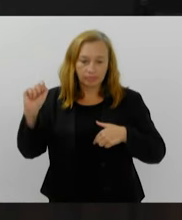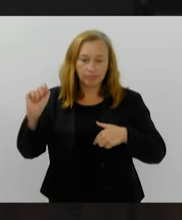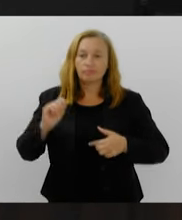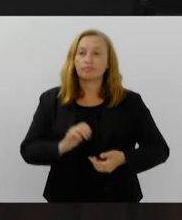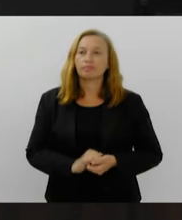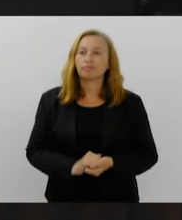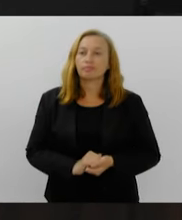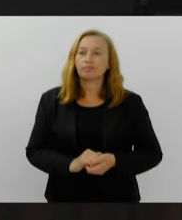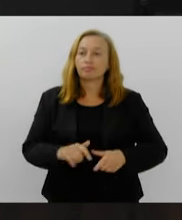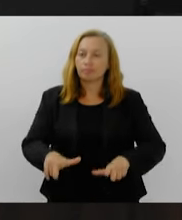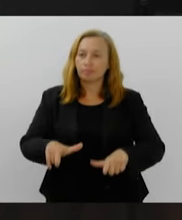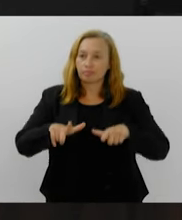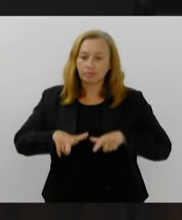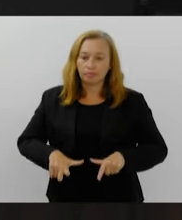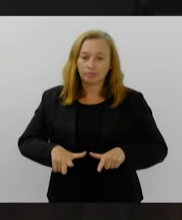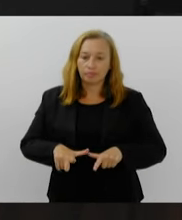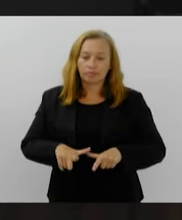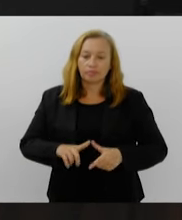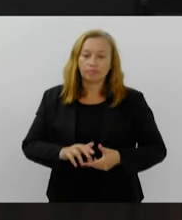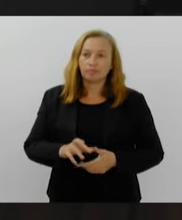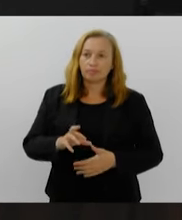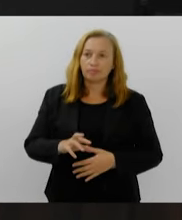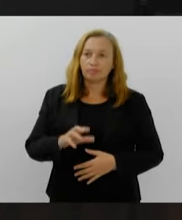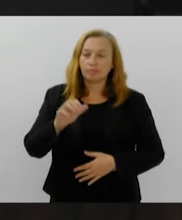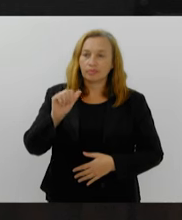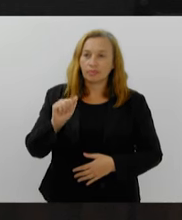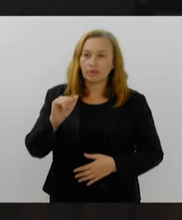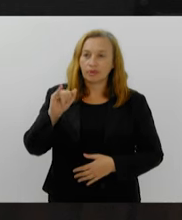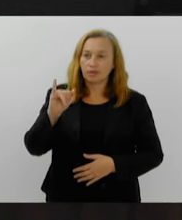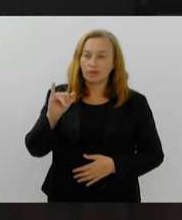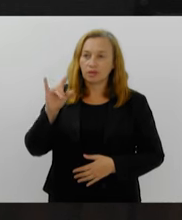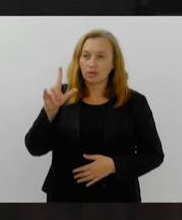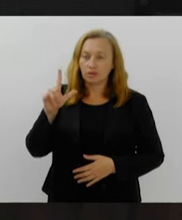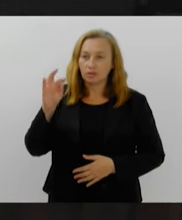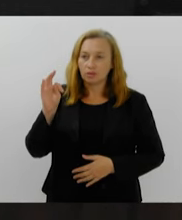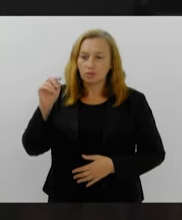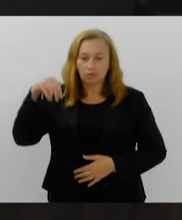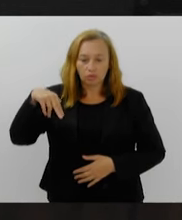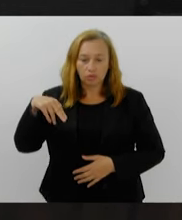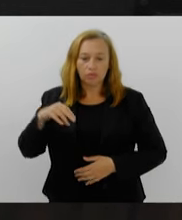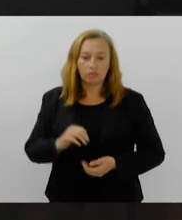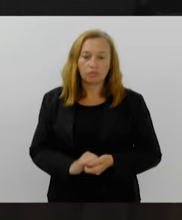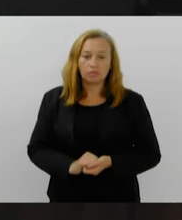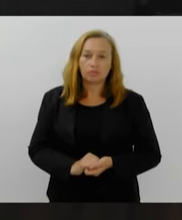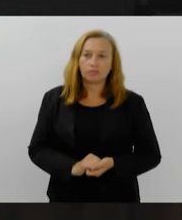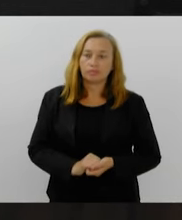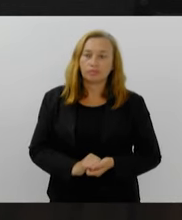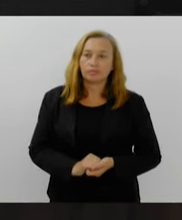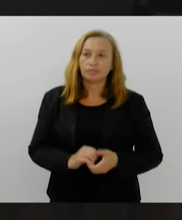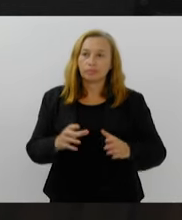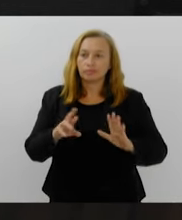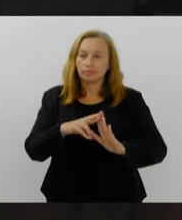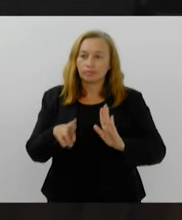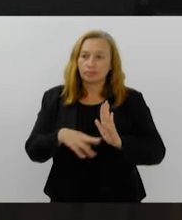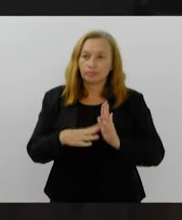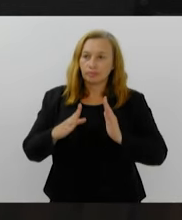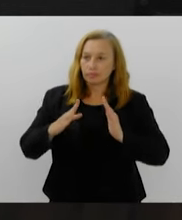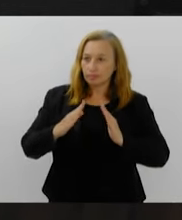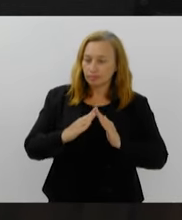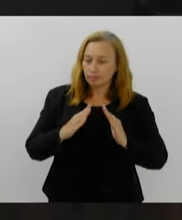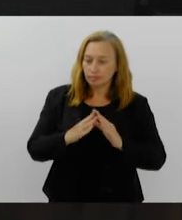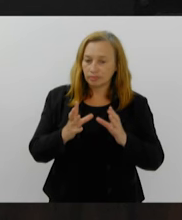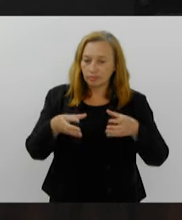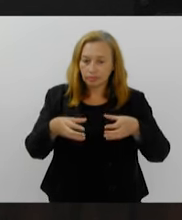respectivo diploma ao ilustríssimo Senor Aílton Florêncio Bezerra parecer da comissão de normas internas e